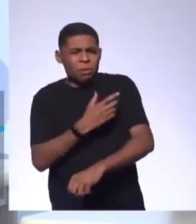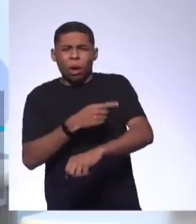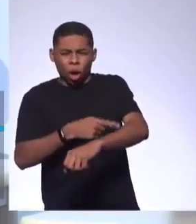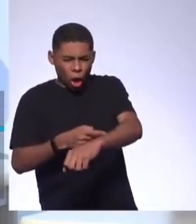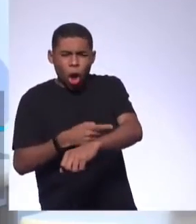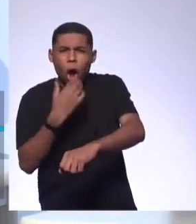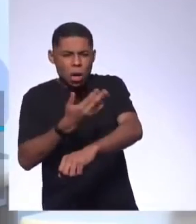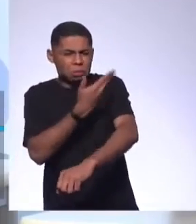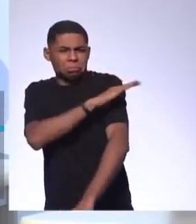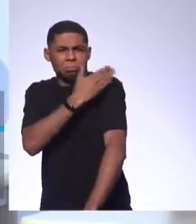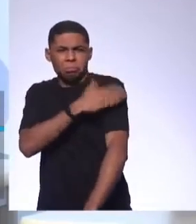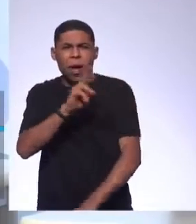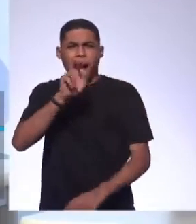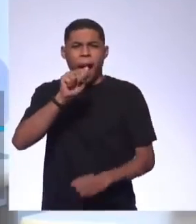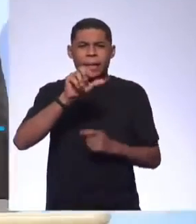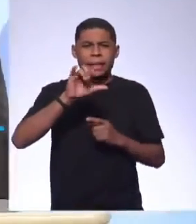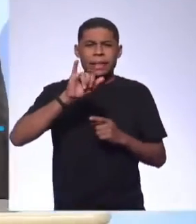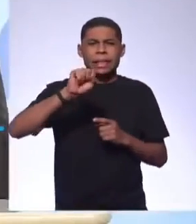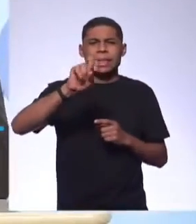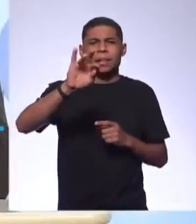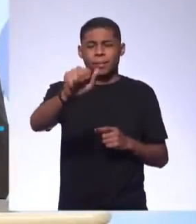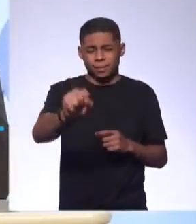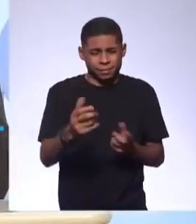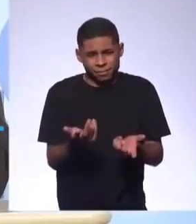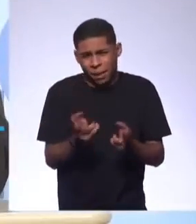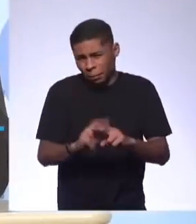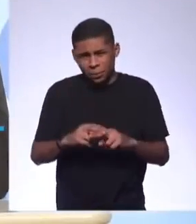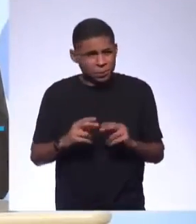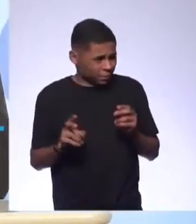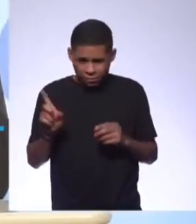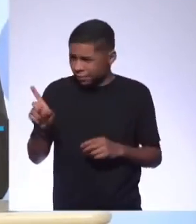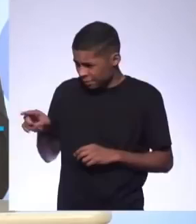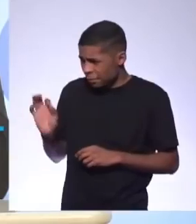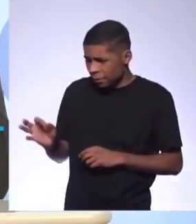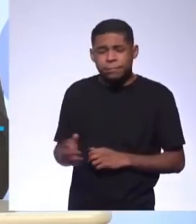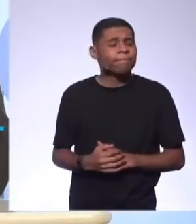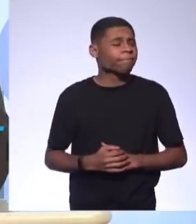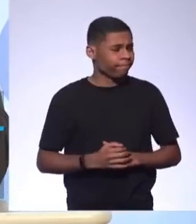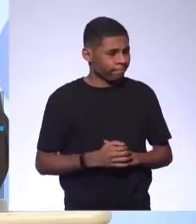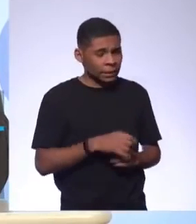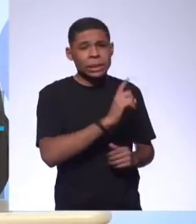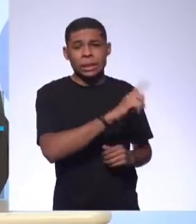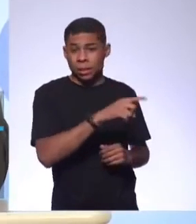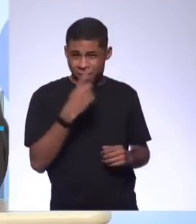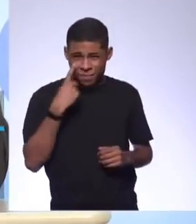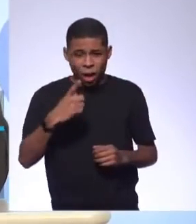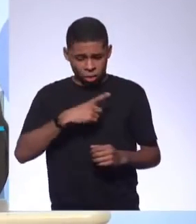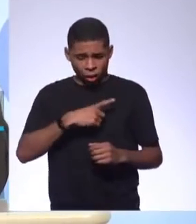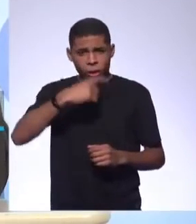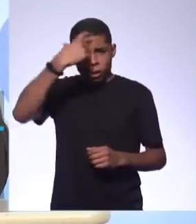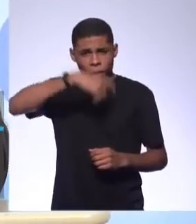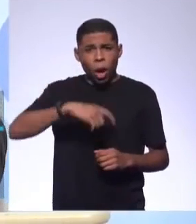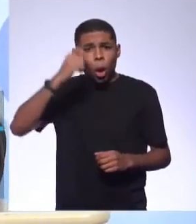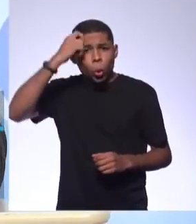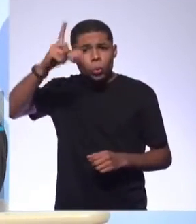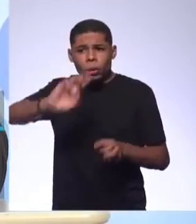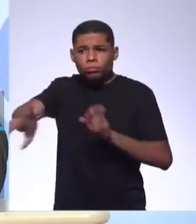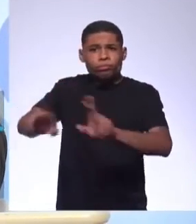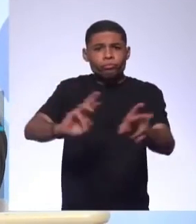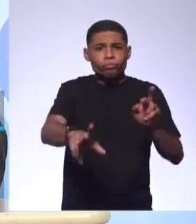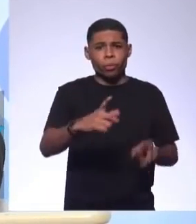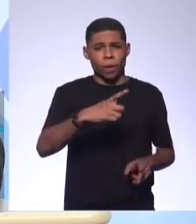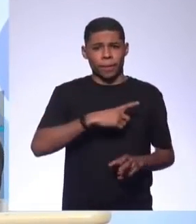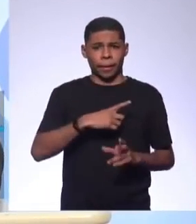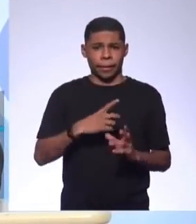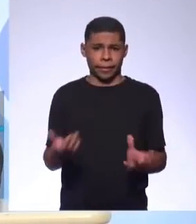até agora, né, professor? Sim, verdade. Então olha só a diversidade cultural que nós